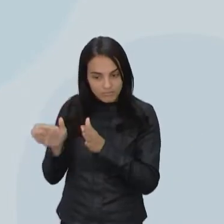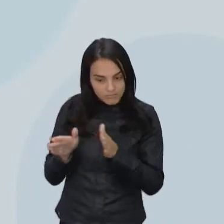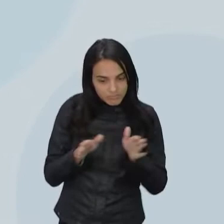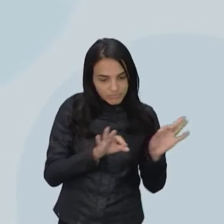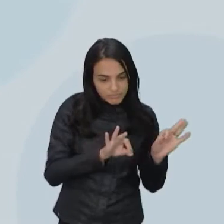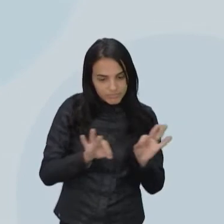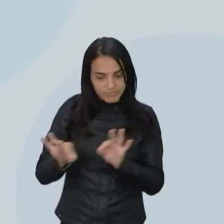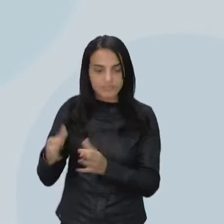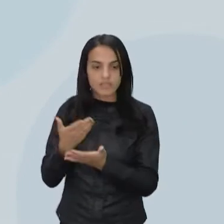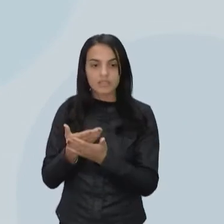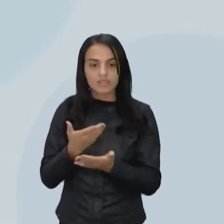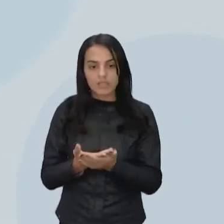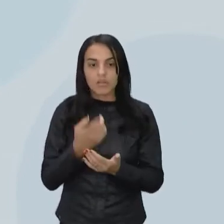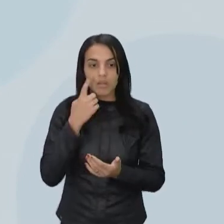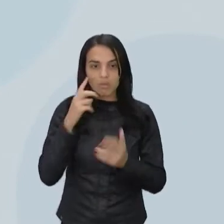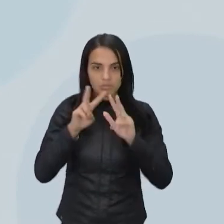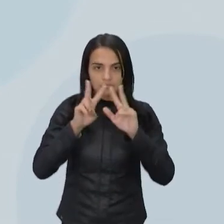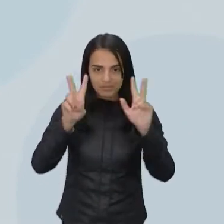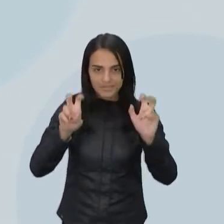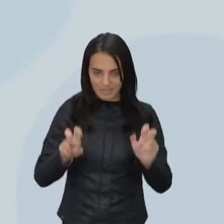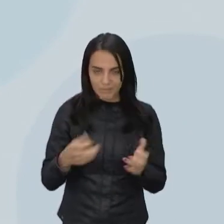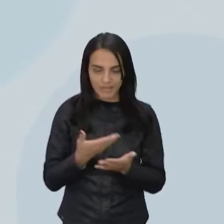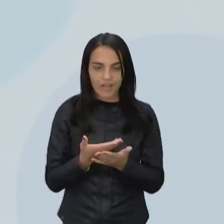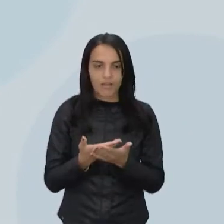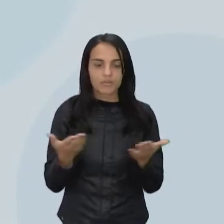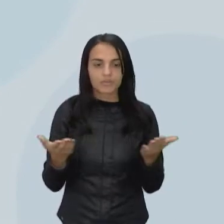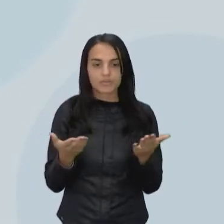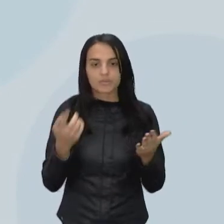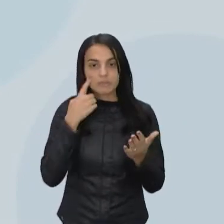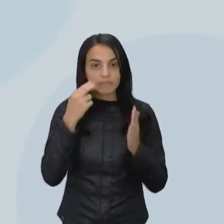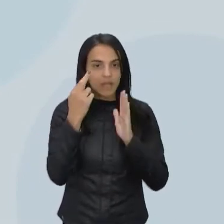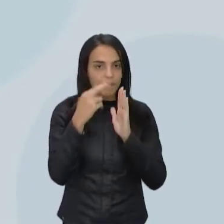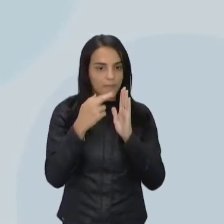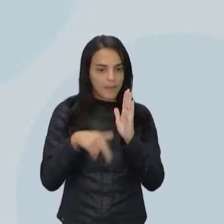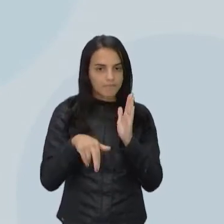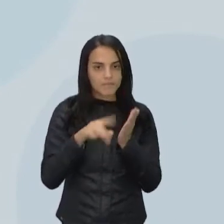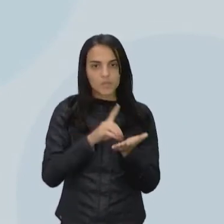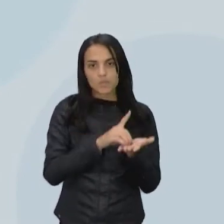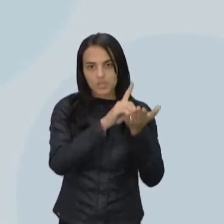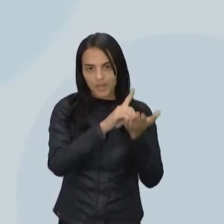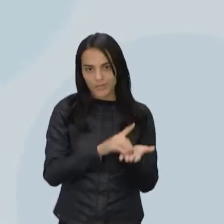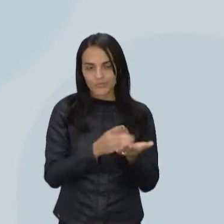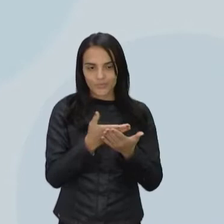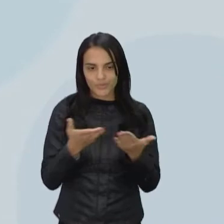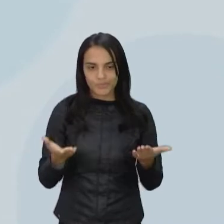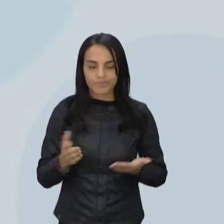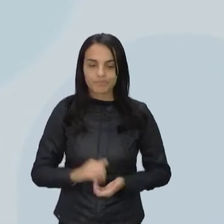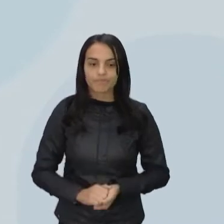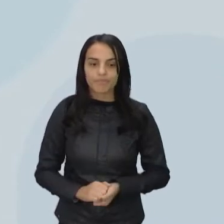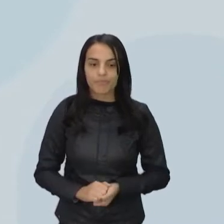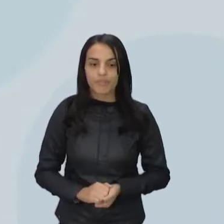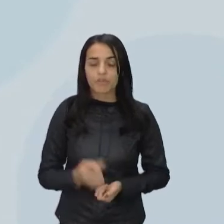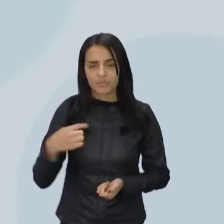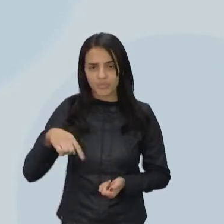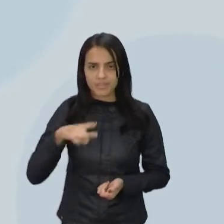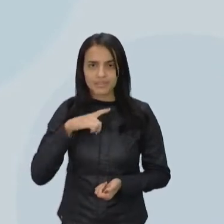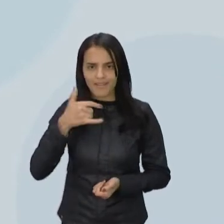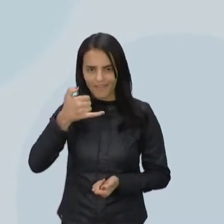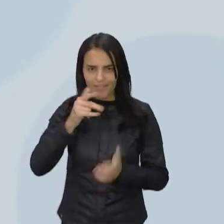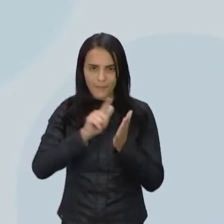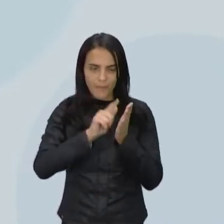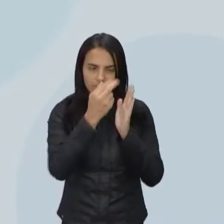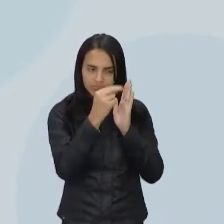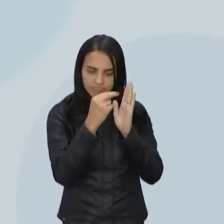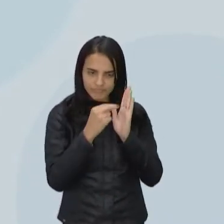aulas do componente Eficiência Energética, fazendo anotações em seu diário de bordo, é isso mesmo. Aqui a gente tem adotado já